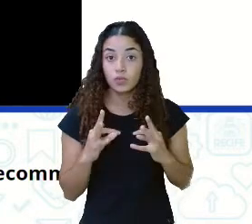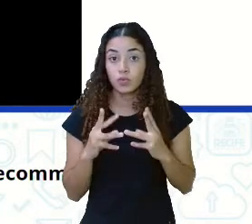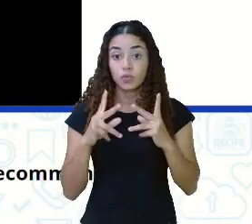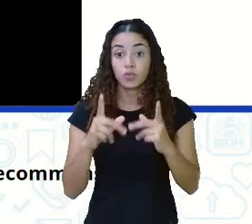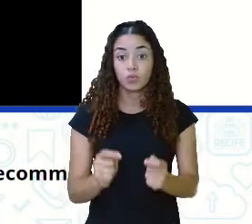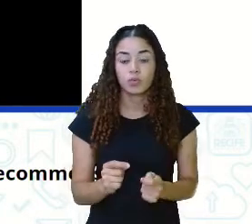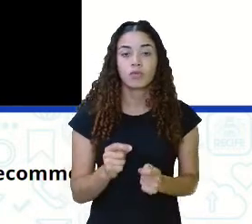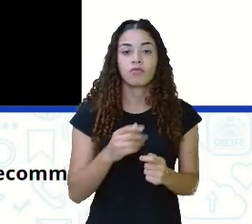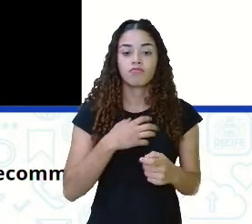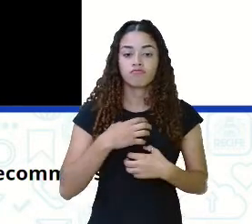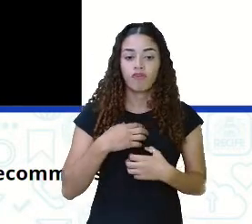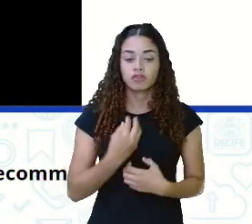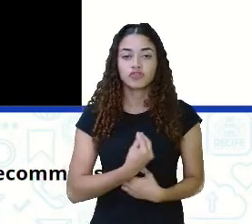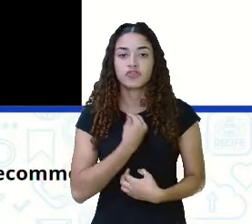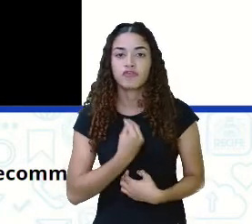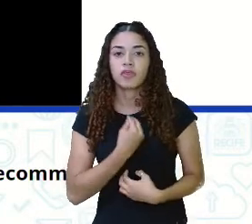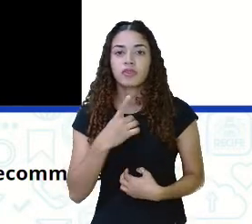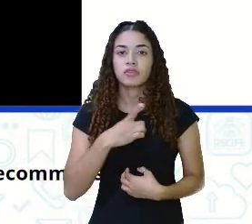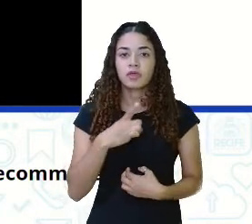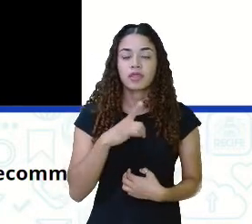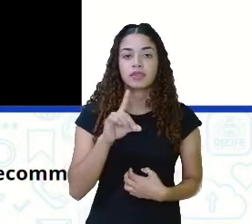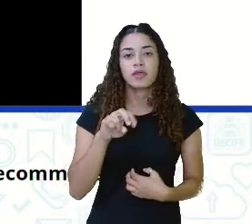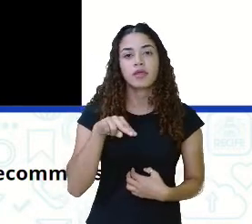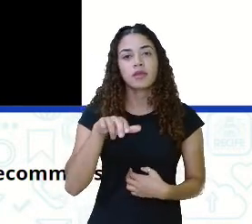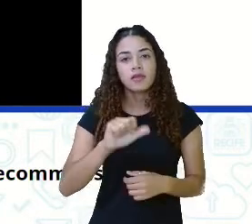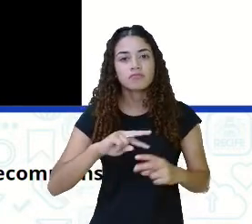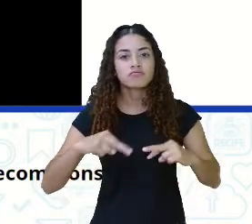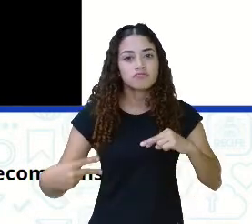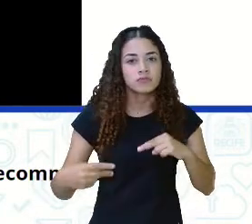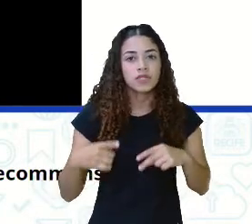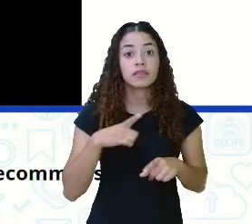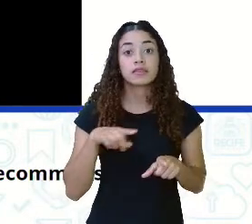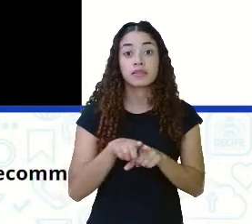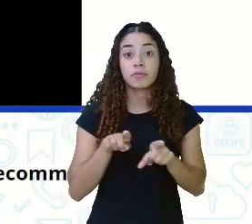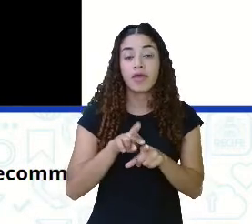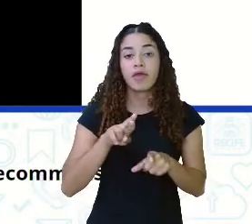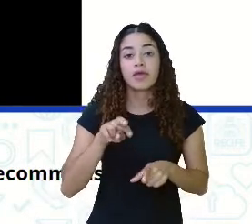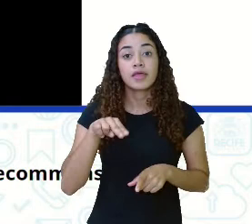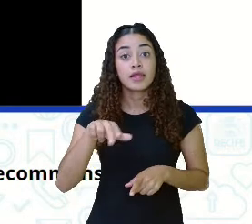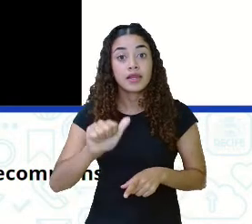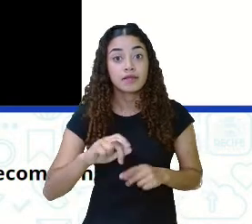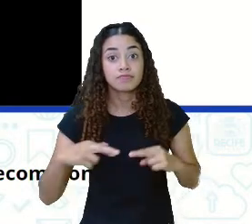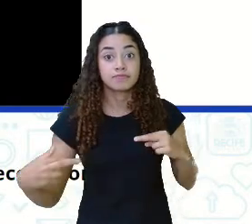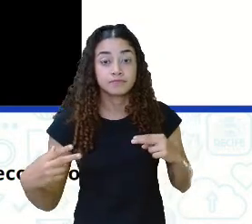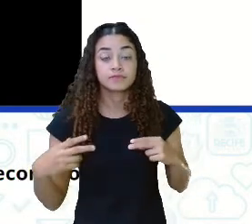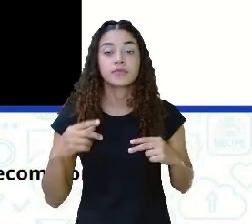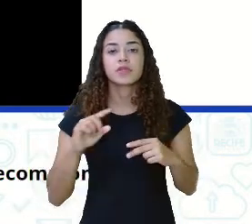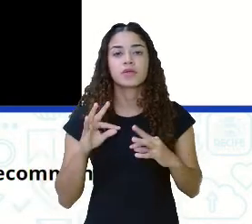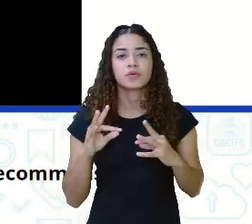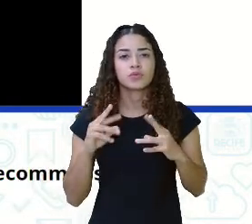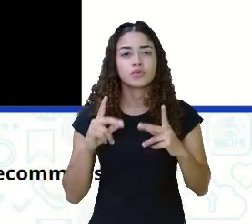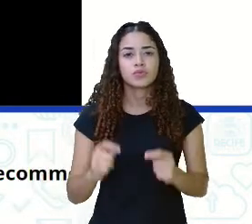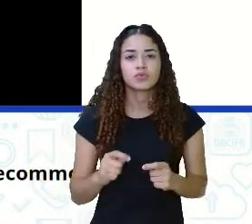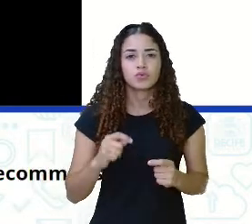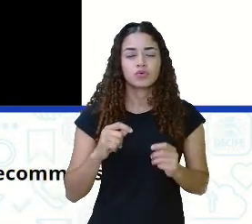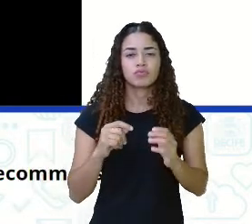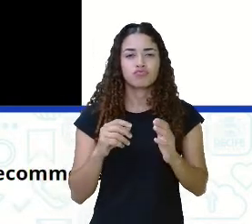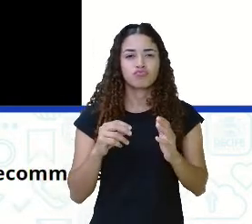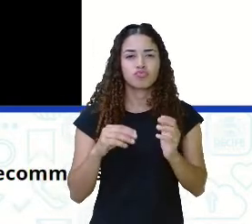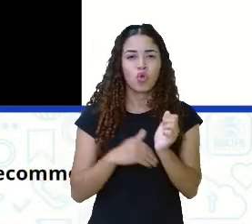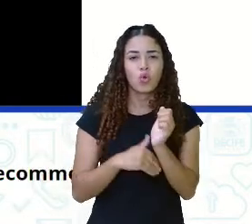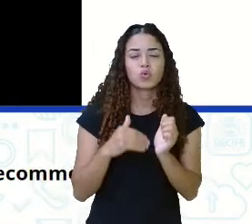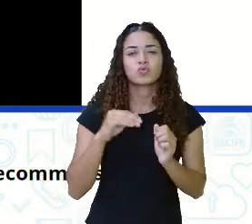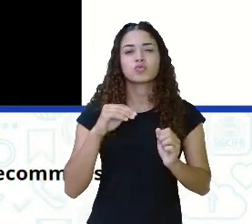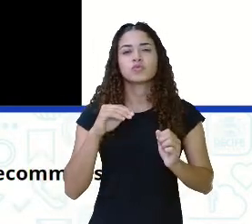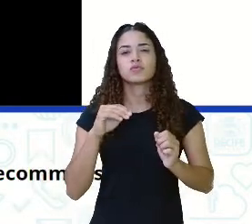que conhecemos têm DNA, todas também têm RNA, e não é só com a codificação de informações, há também